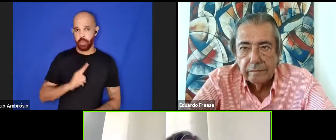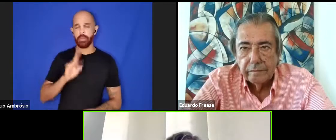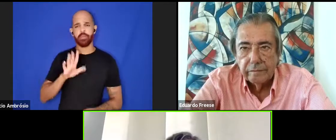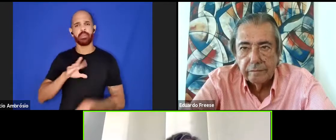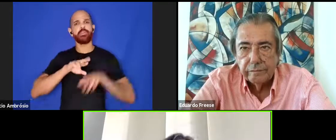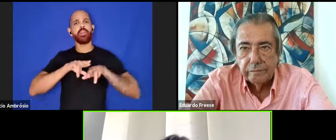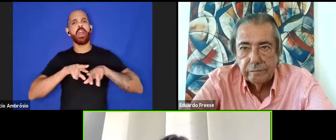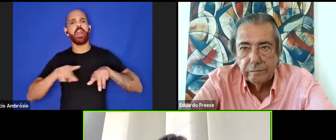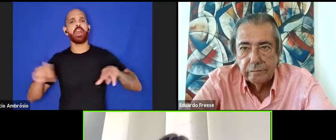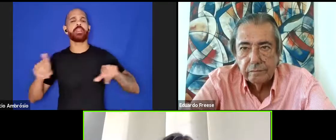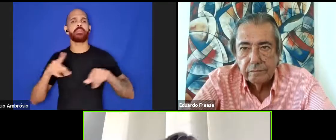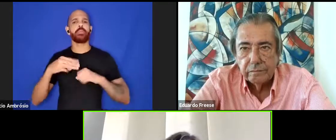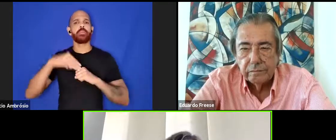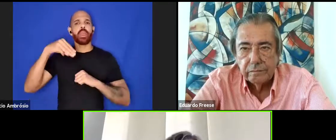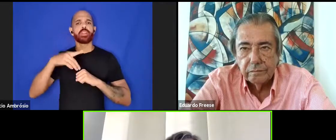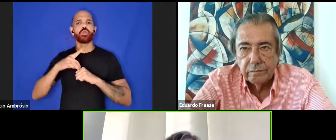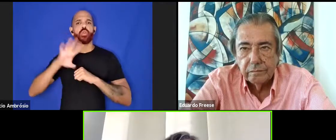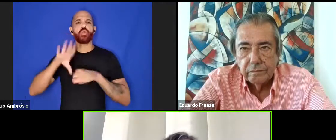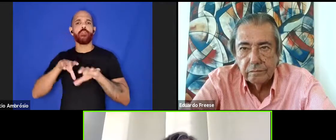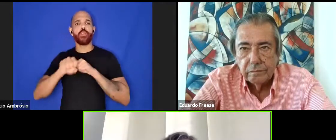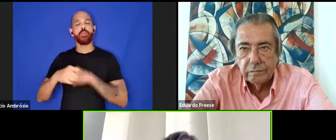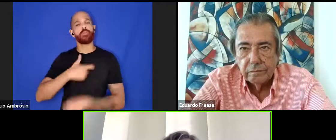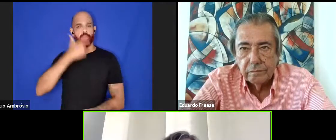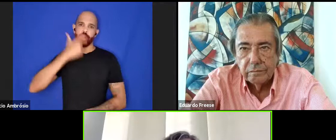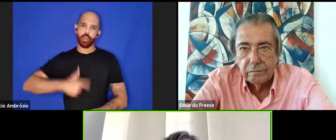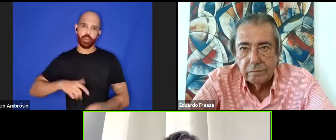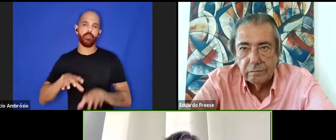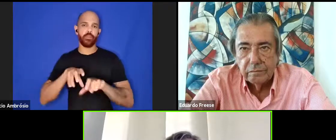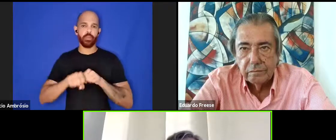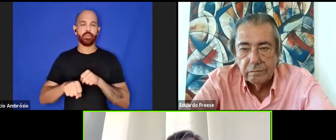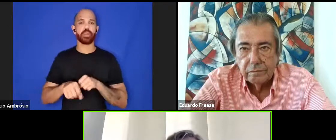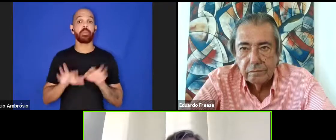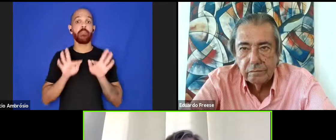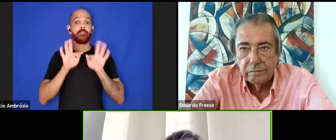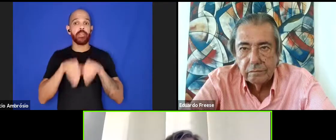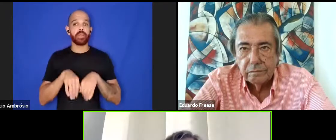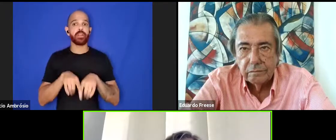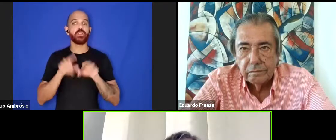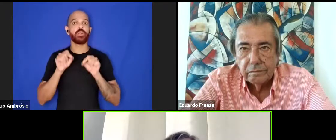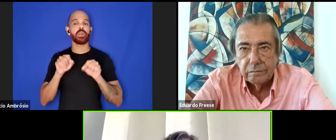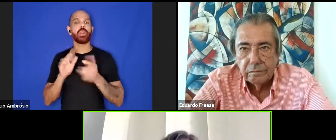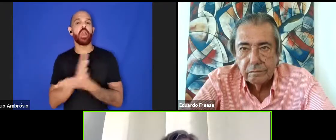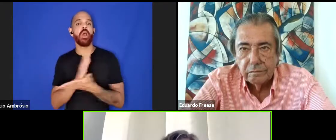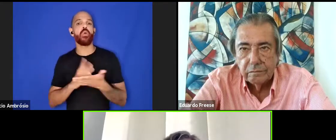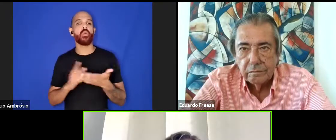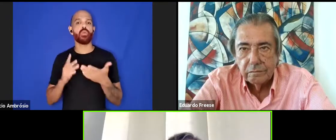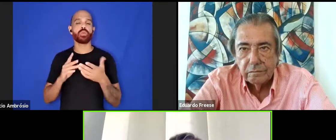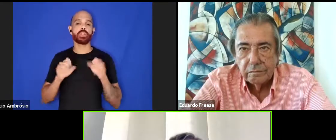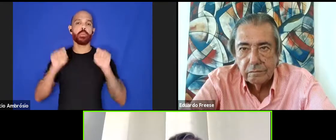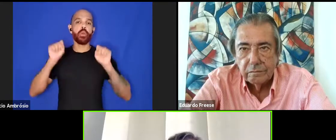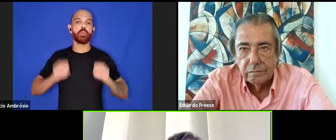doutores formados por Eduardo, dentre eles eu, como já falei. E, para finalizar, eu quero trazer alguns depoimentos